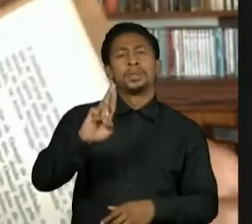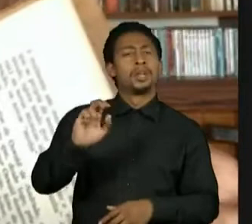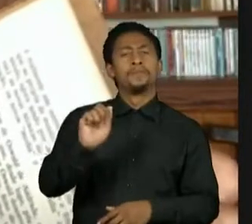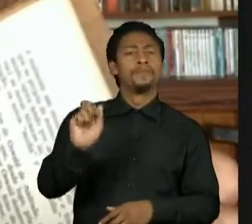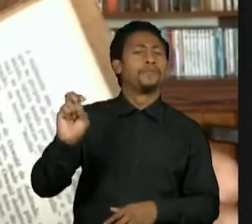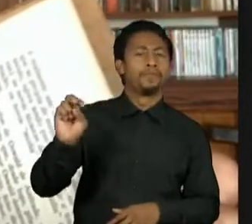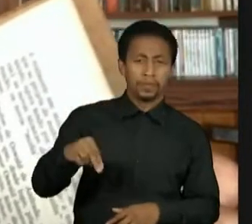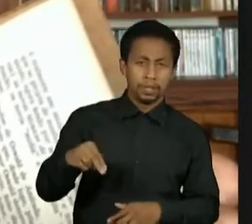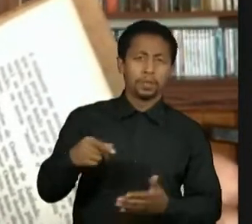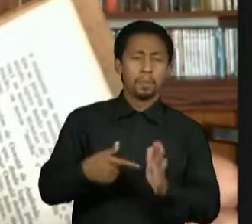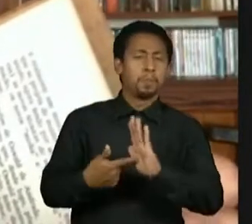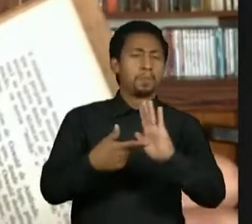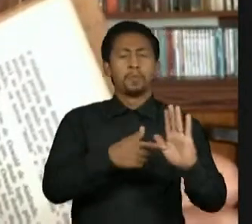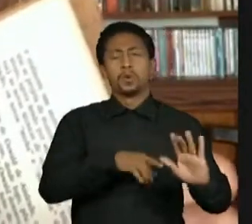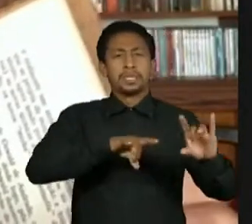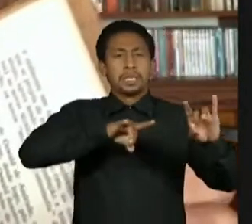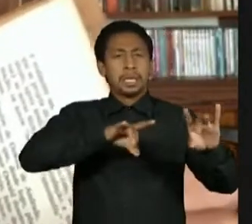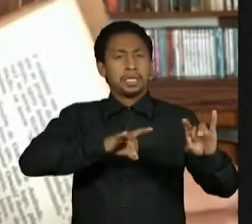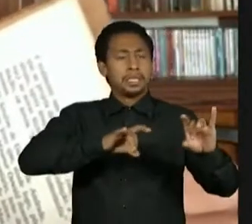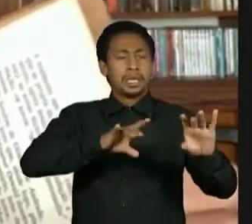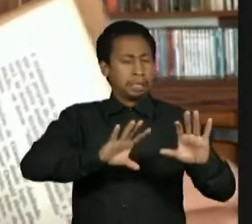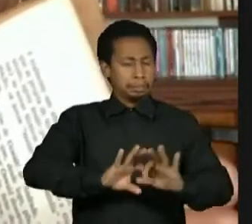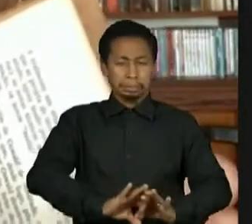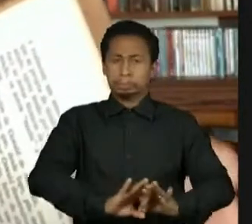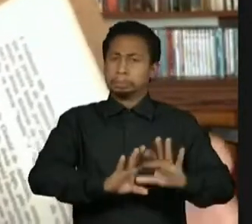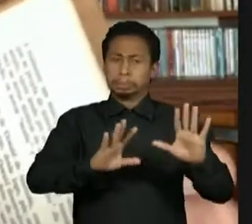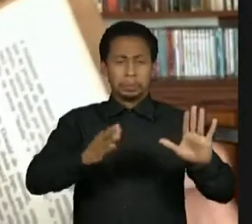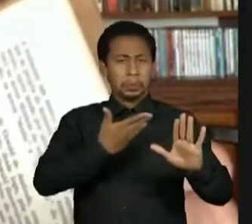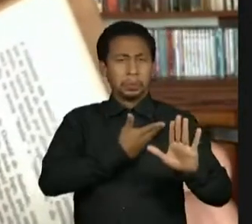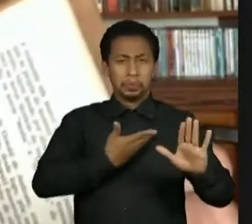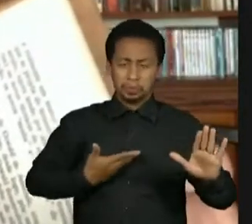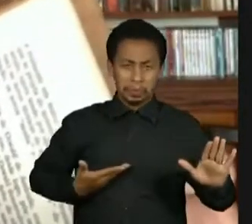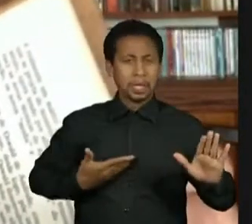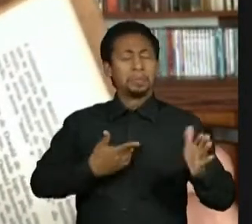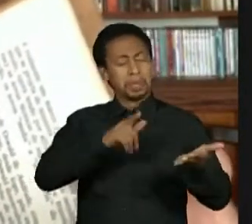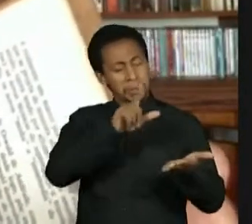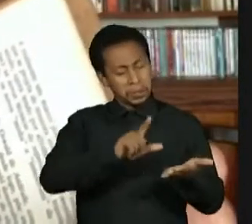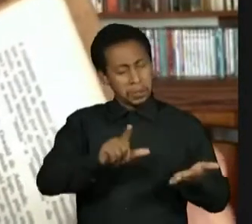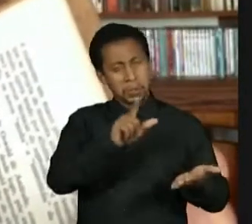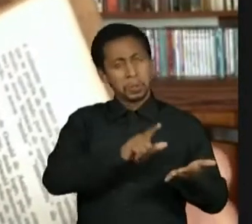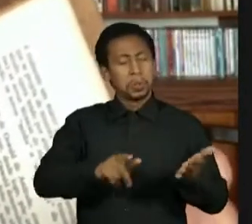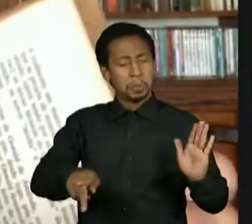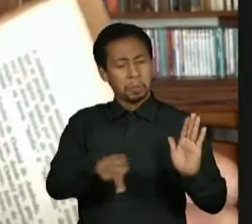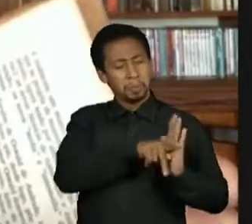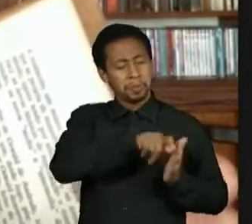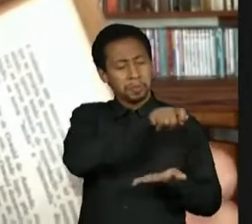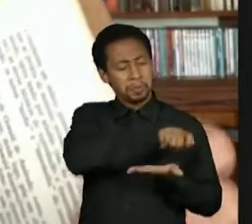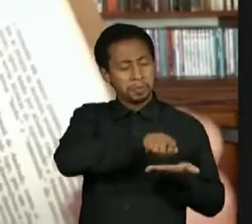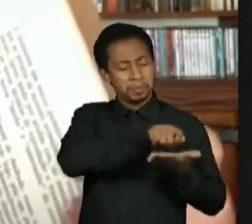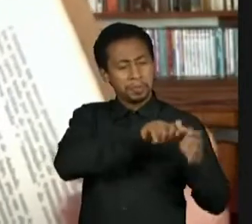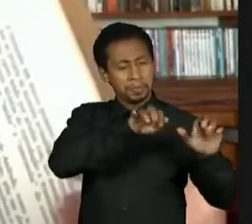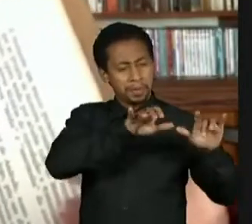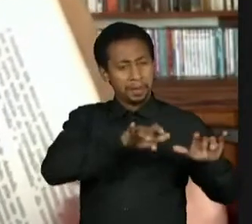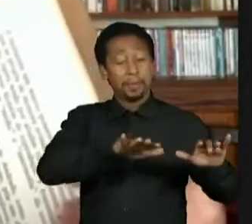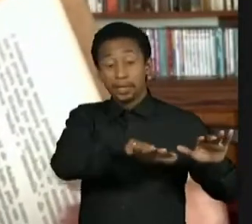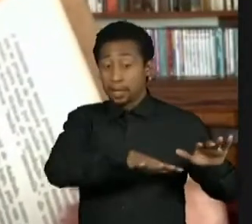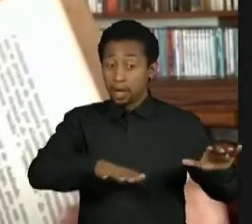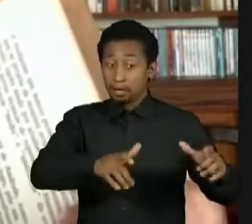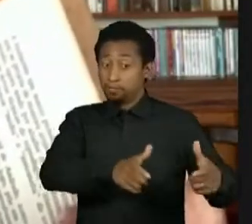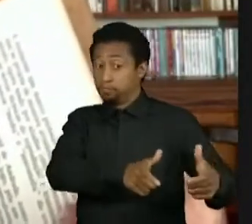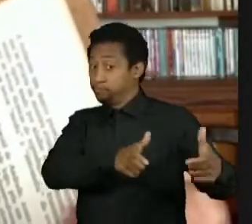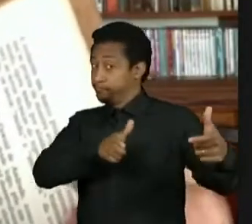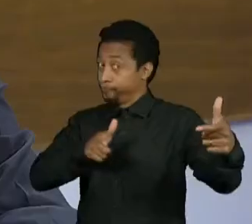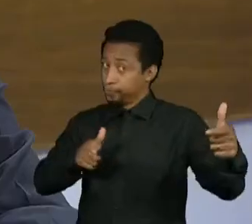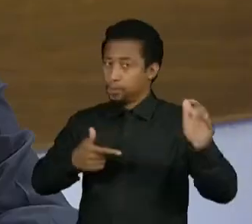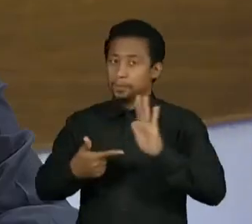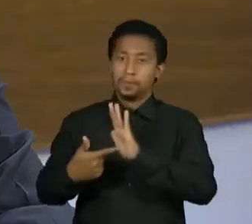tratamento metonímico, parece ocorrer no nível da própria arquitetura geral da obra, da macroestrutura, portanto. Cada um desses excertos